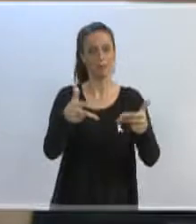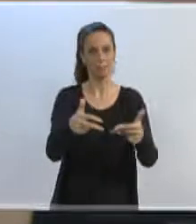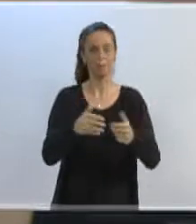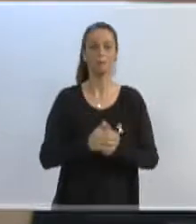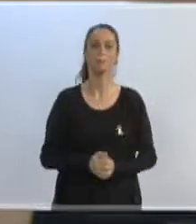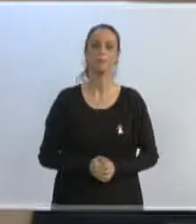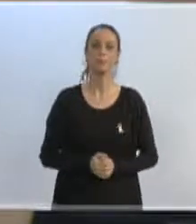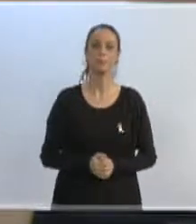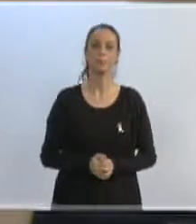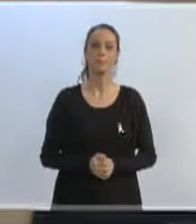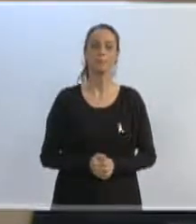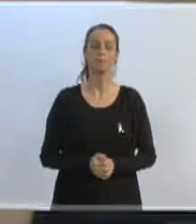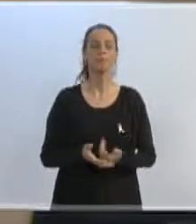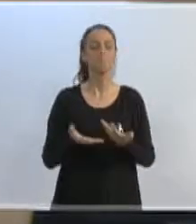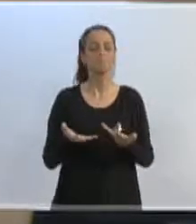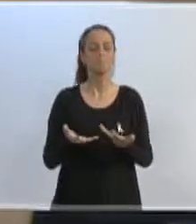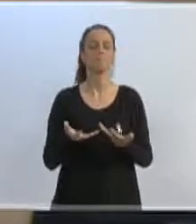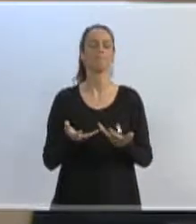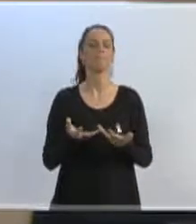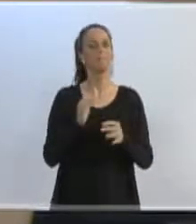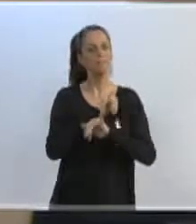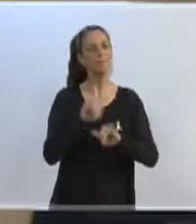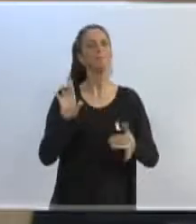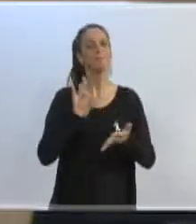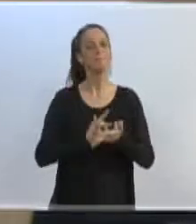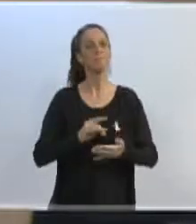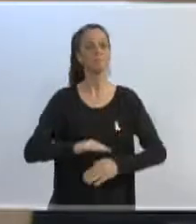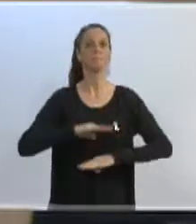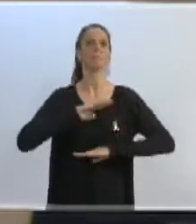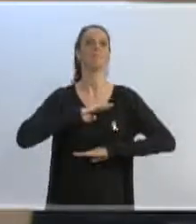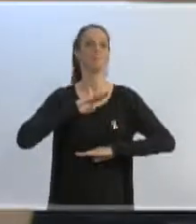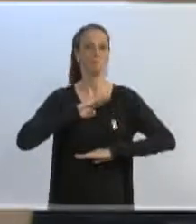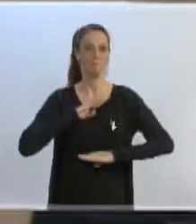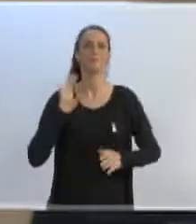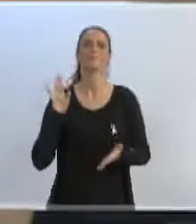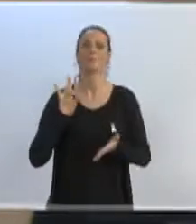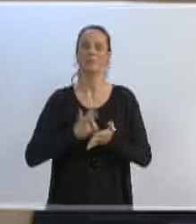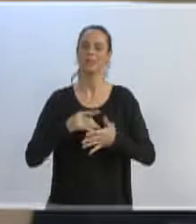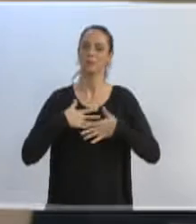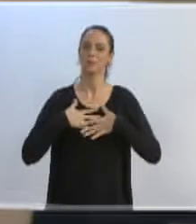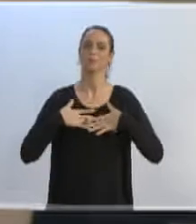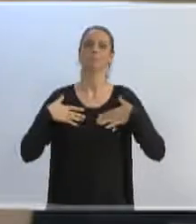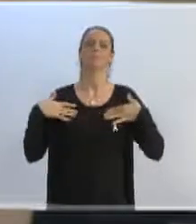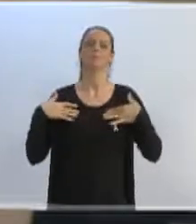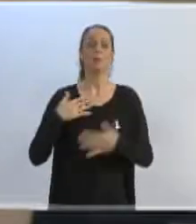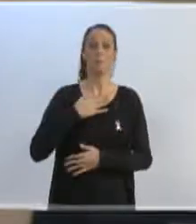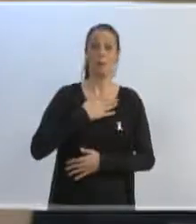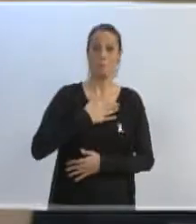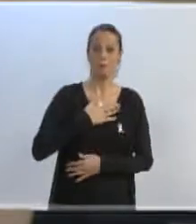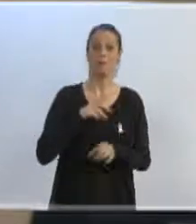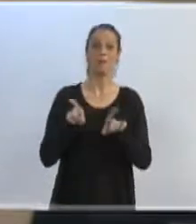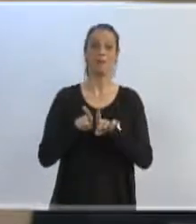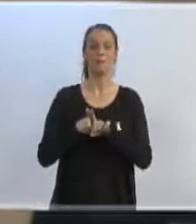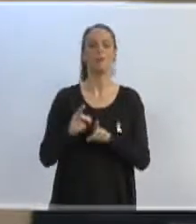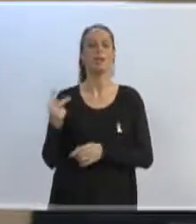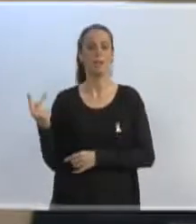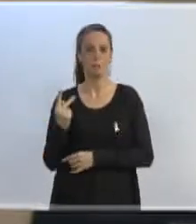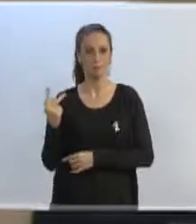eu gostaria de dizer que realmente foi uma satisfação muito grande, tanto para mim quanto para o vereador